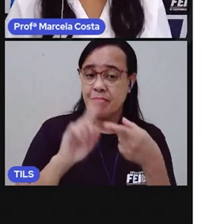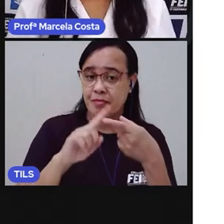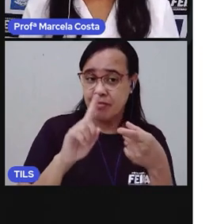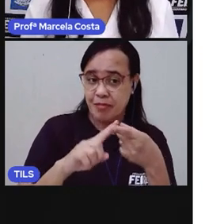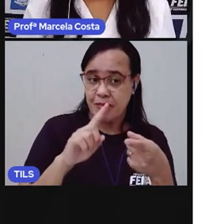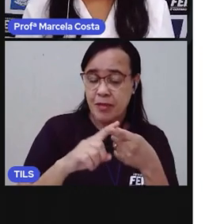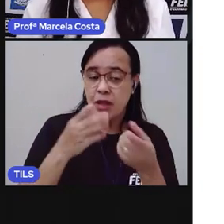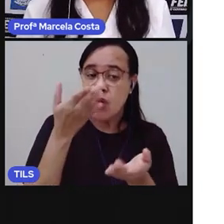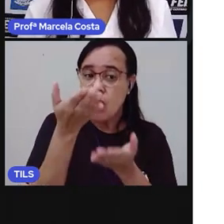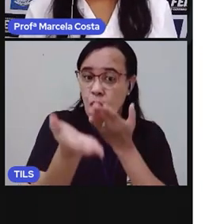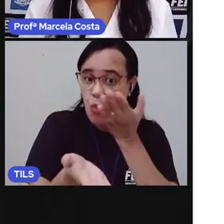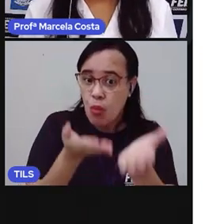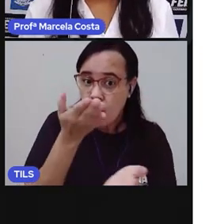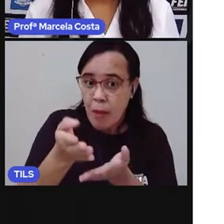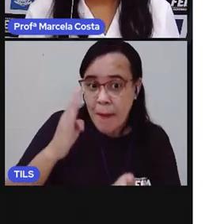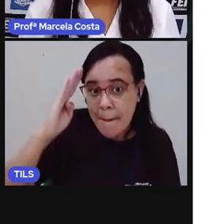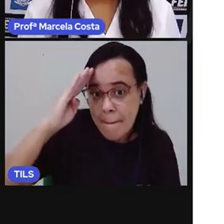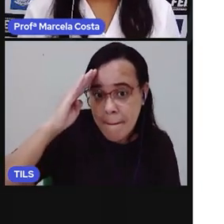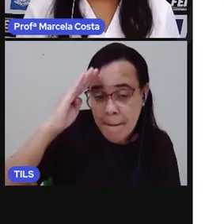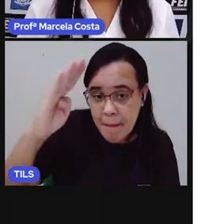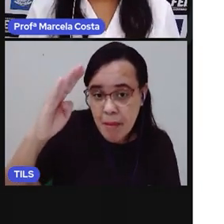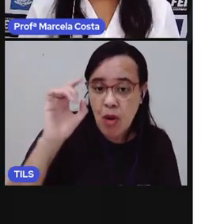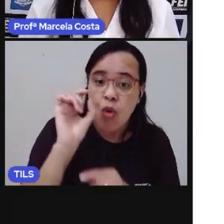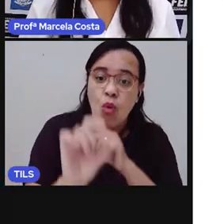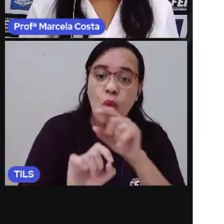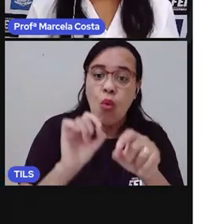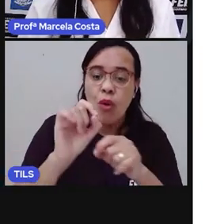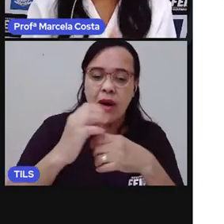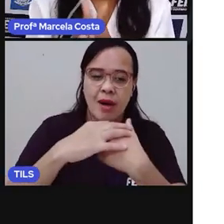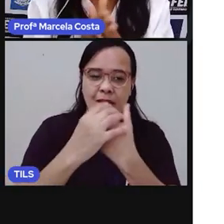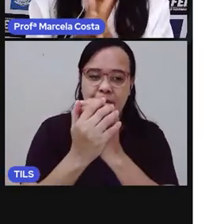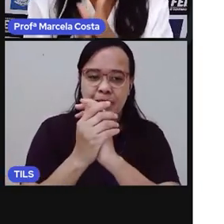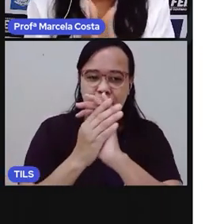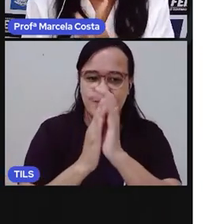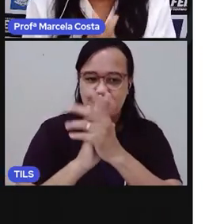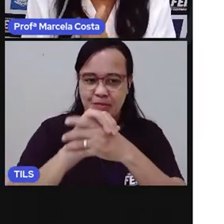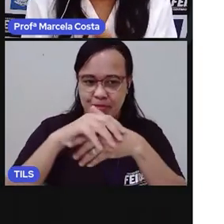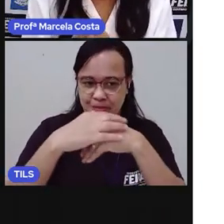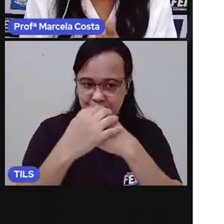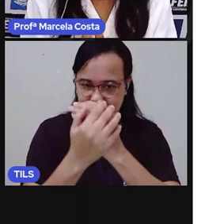principais que a gente precisa bater ela lavar as mãos